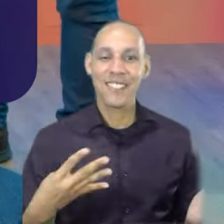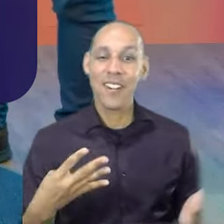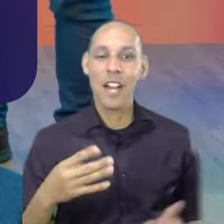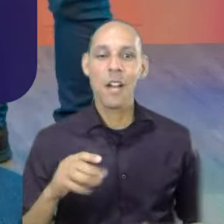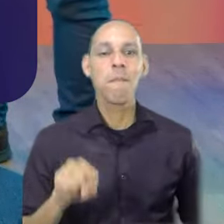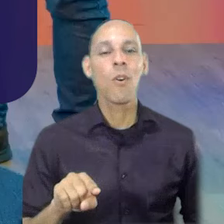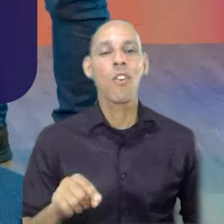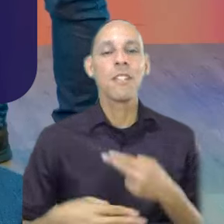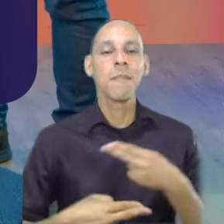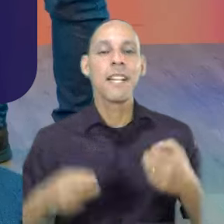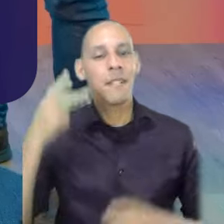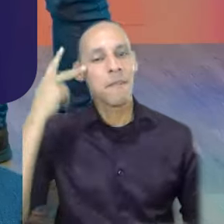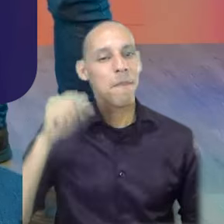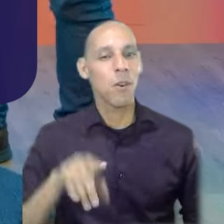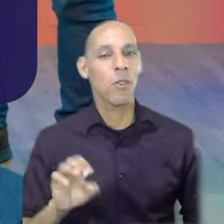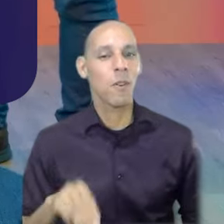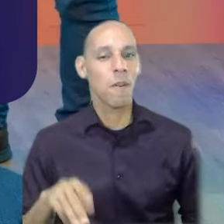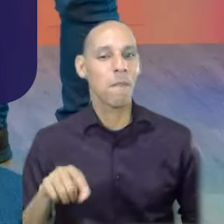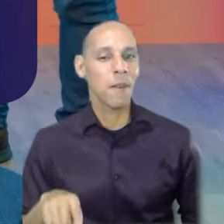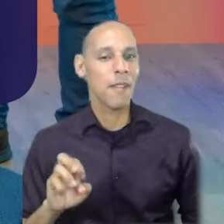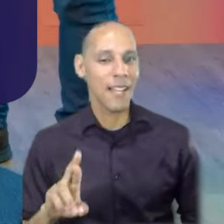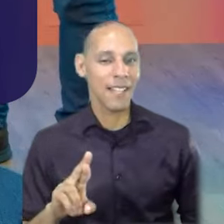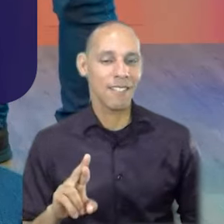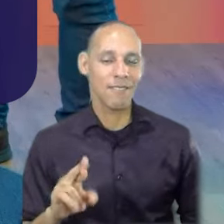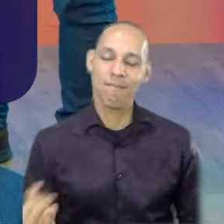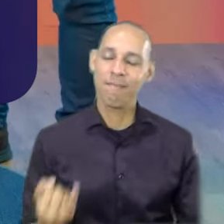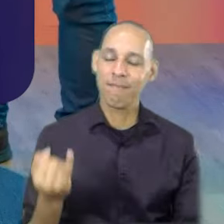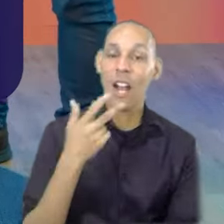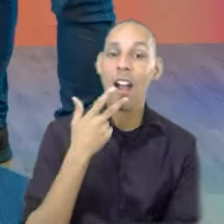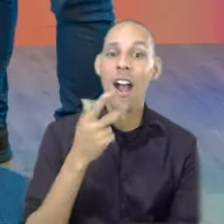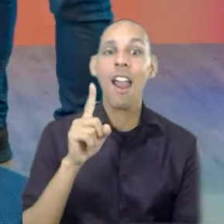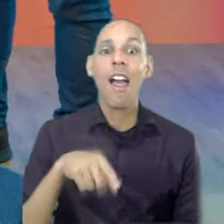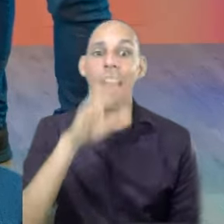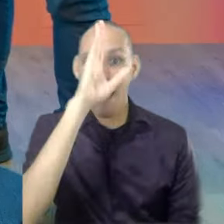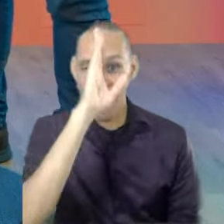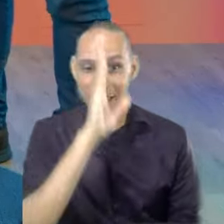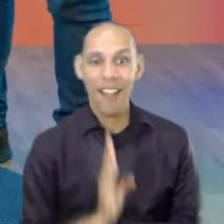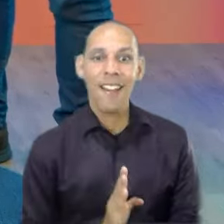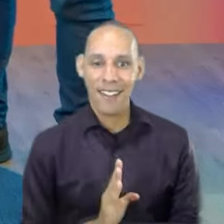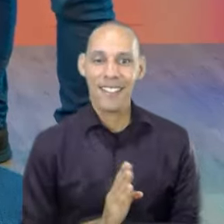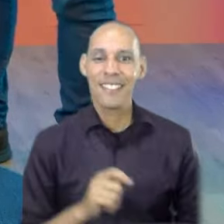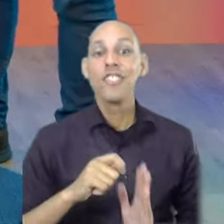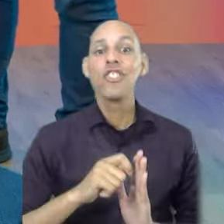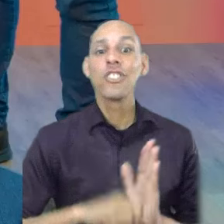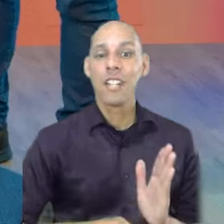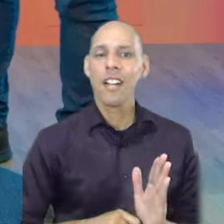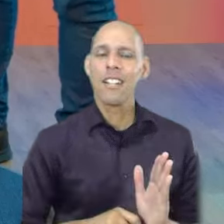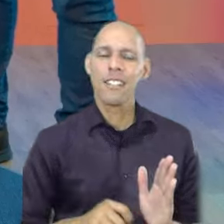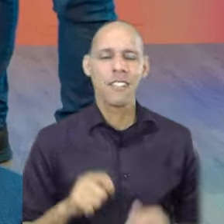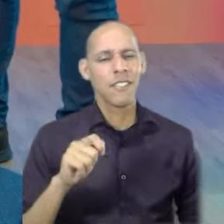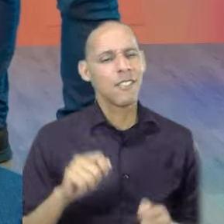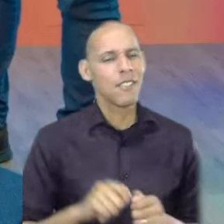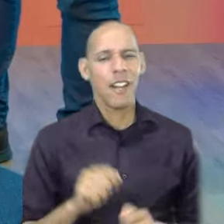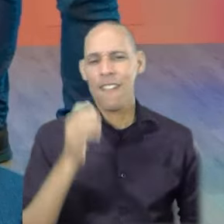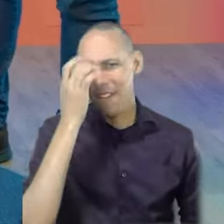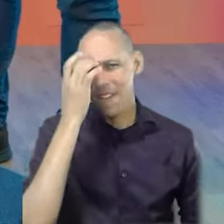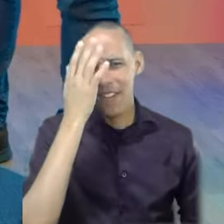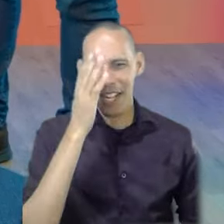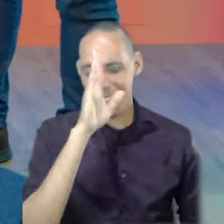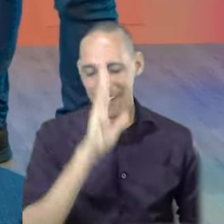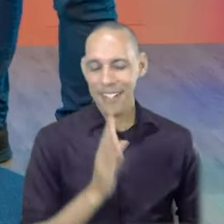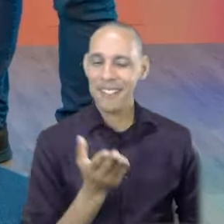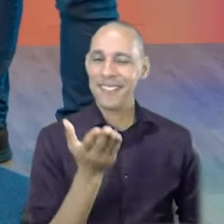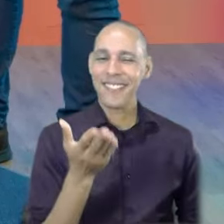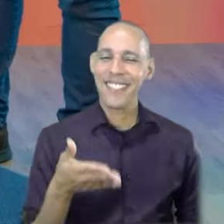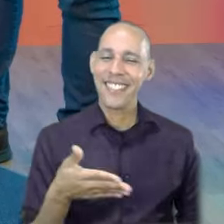fe24.sebraesp.com.br. E é importante sempre dizer que é um evento gratuito e que essa inscrição ela é feita de forma muito fácil e gratuita para você acessar os 4